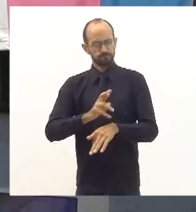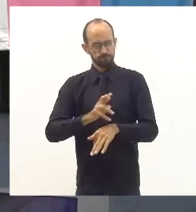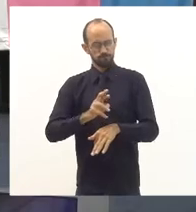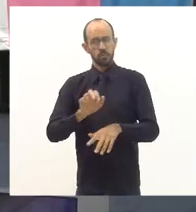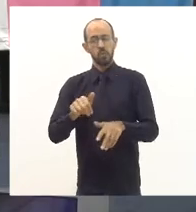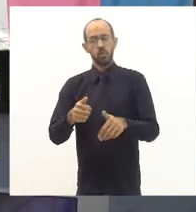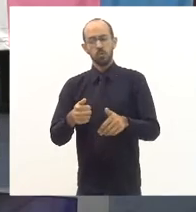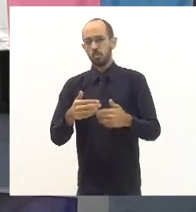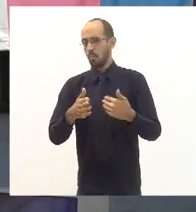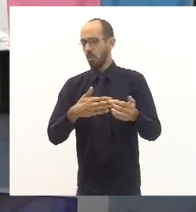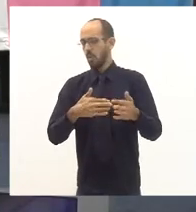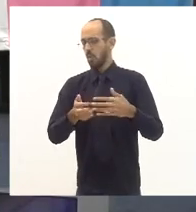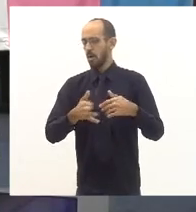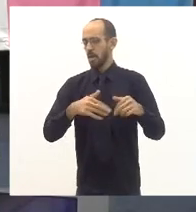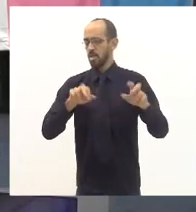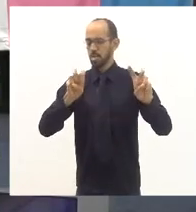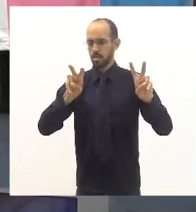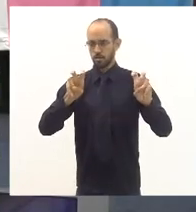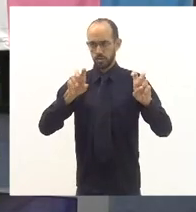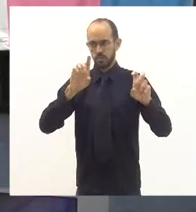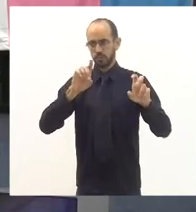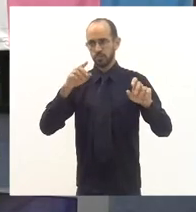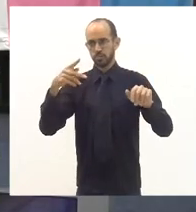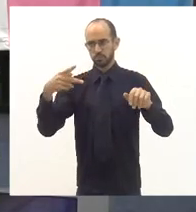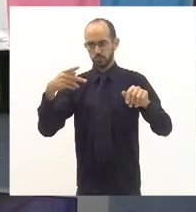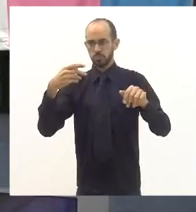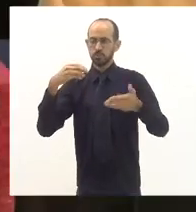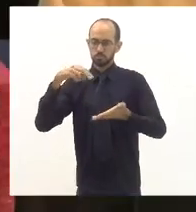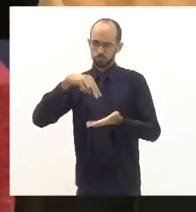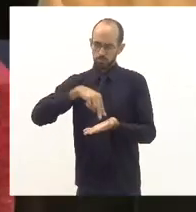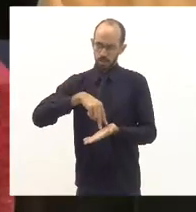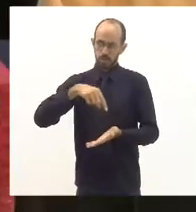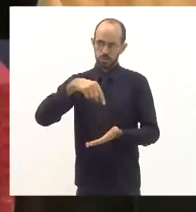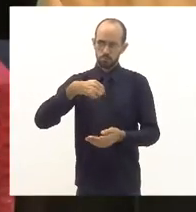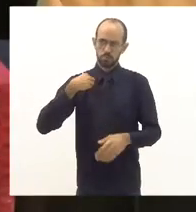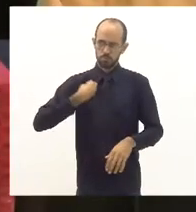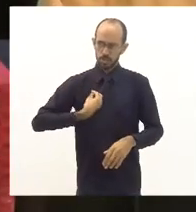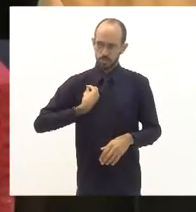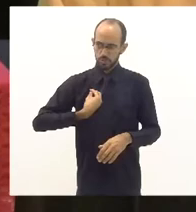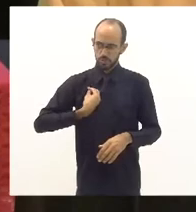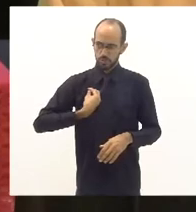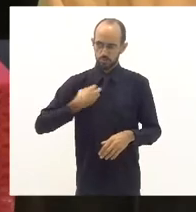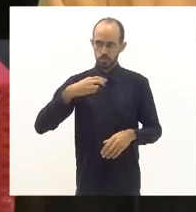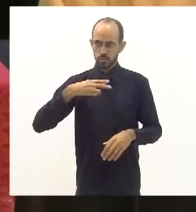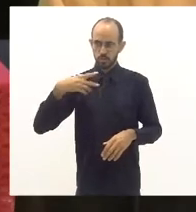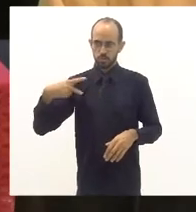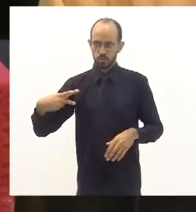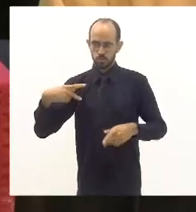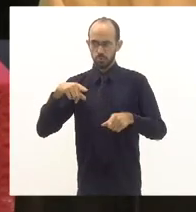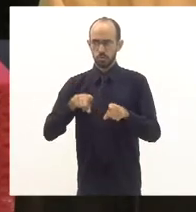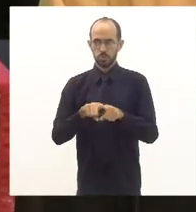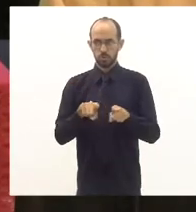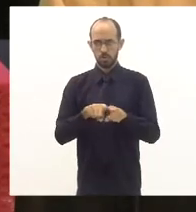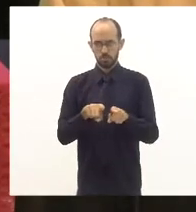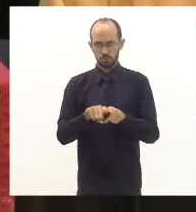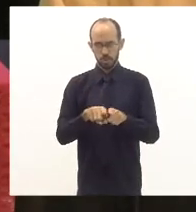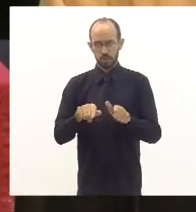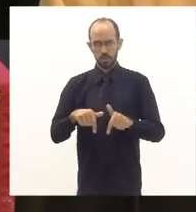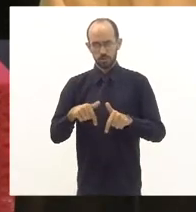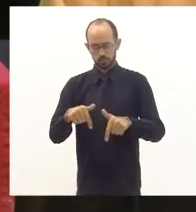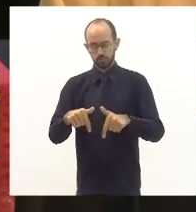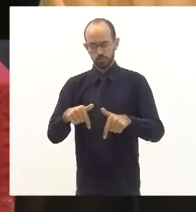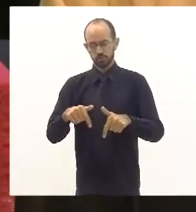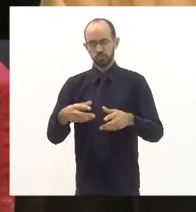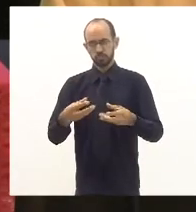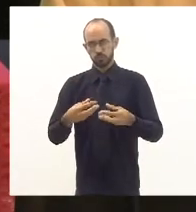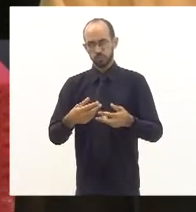a Defensoria está presente. Né? E o Ministério Público também tem agido muito em outras